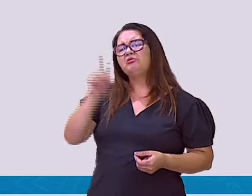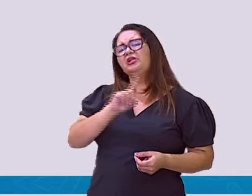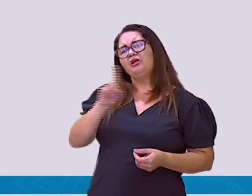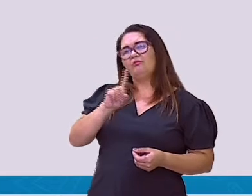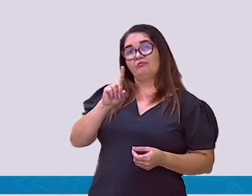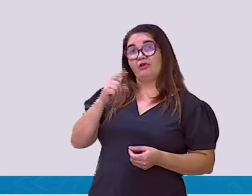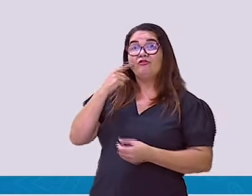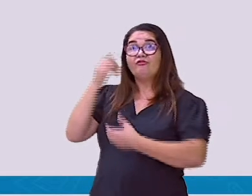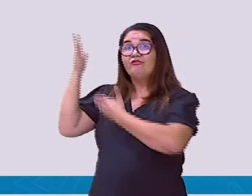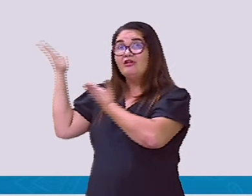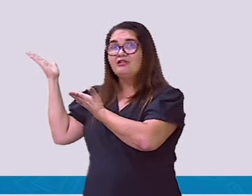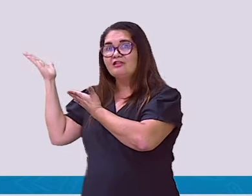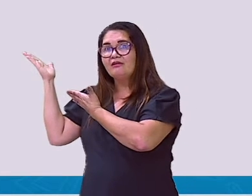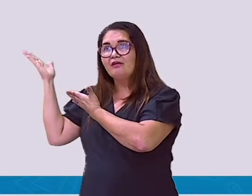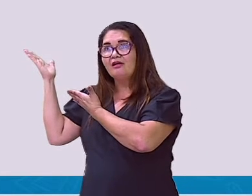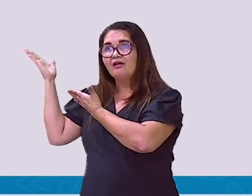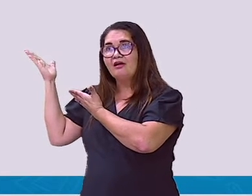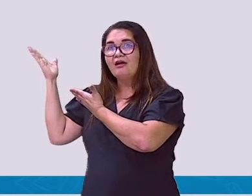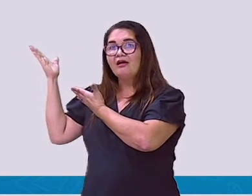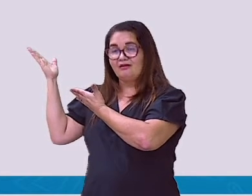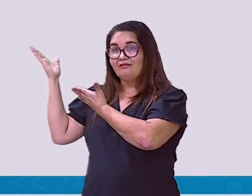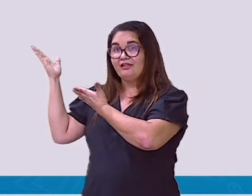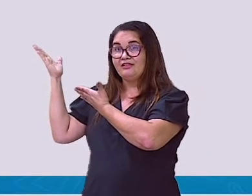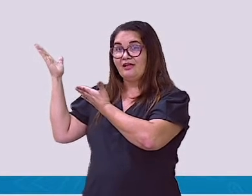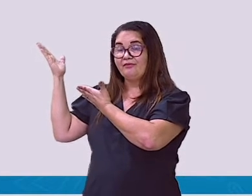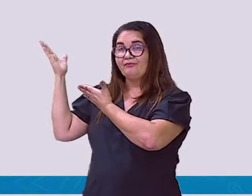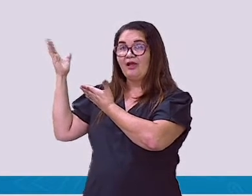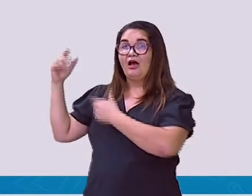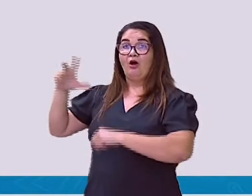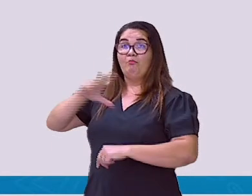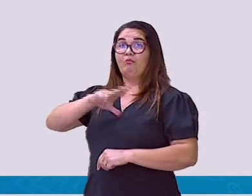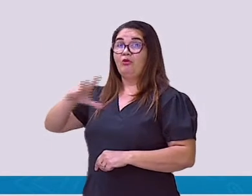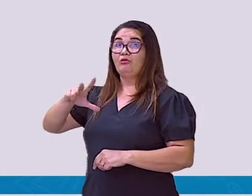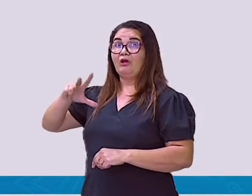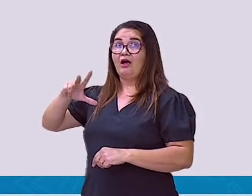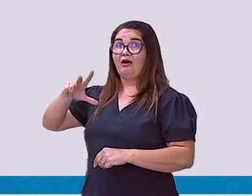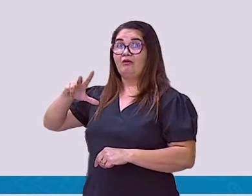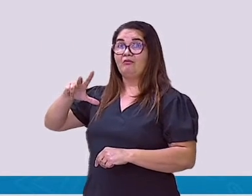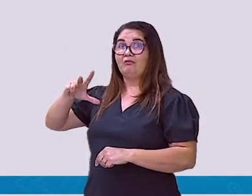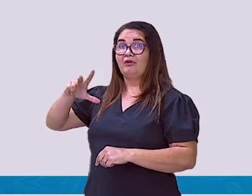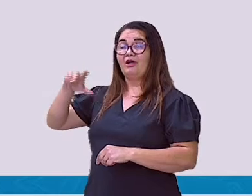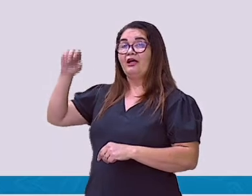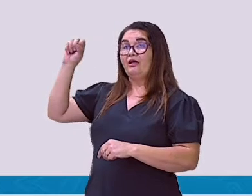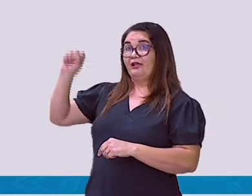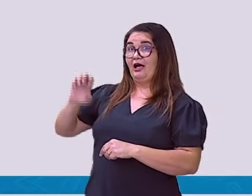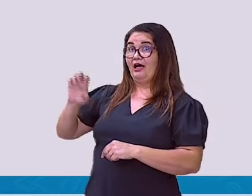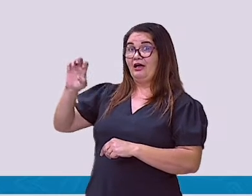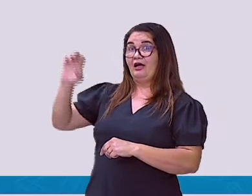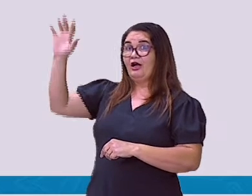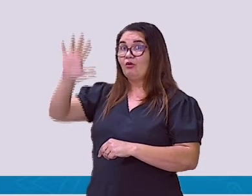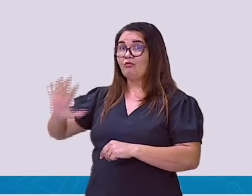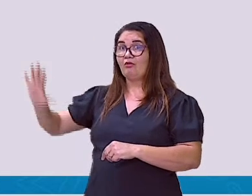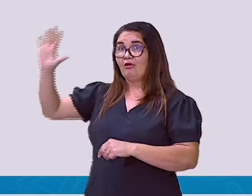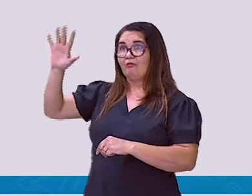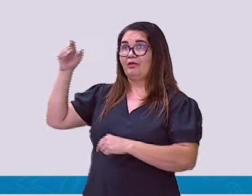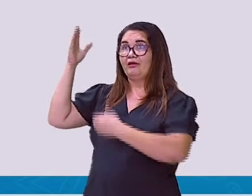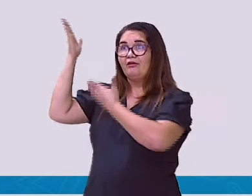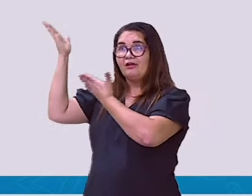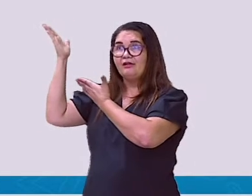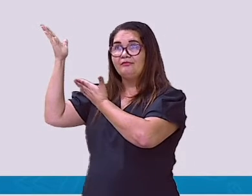Ó, tá? Portugal, essa pontinha aqui, e a Inglaterra está aqui, ó.